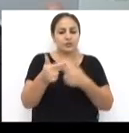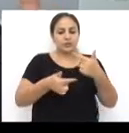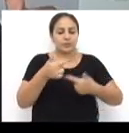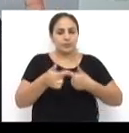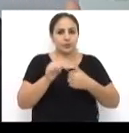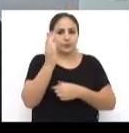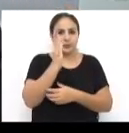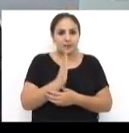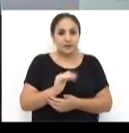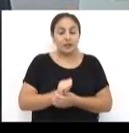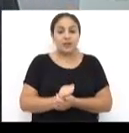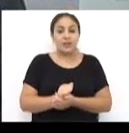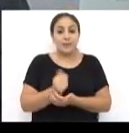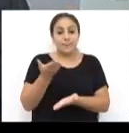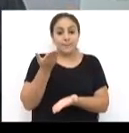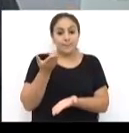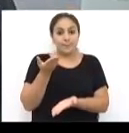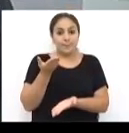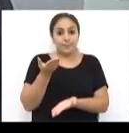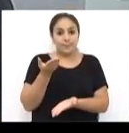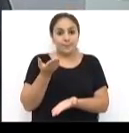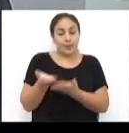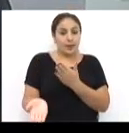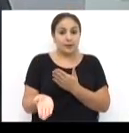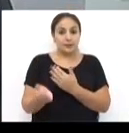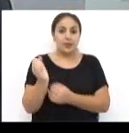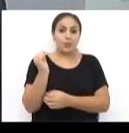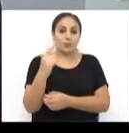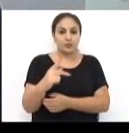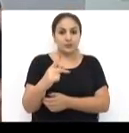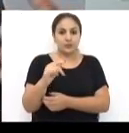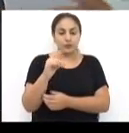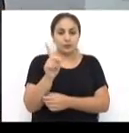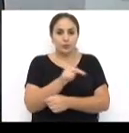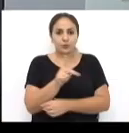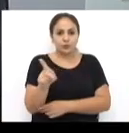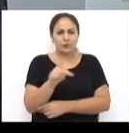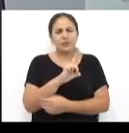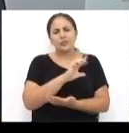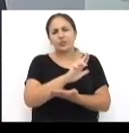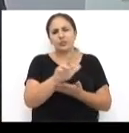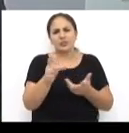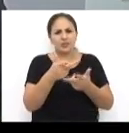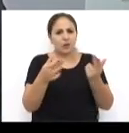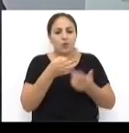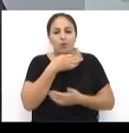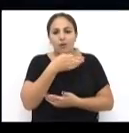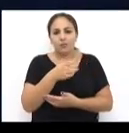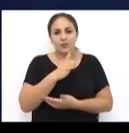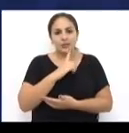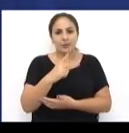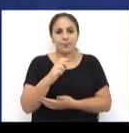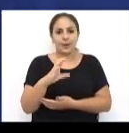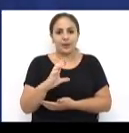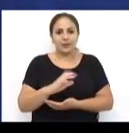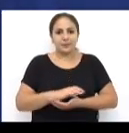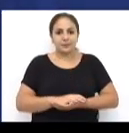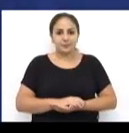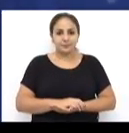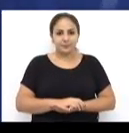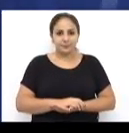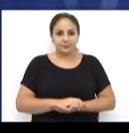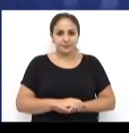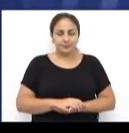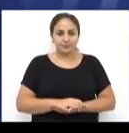que extingue a aposentadoria dos professores, entre tantos outros absurdos que tem nessa PEC.